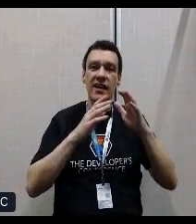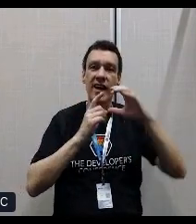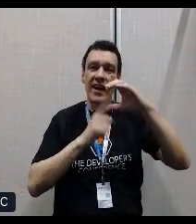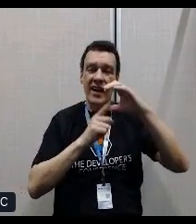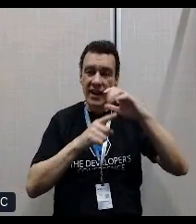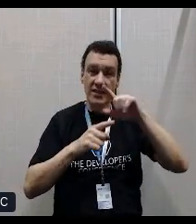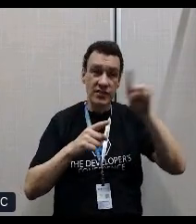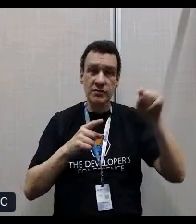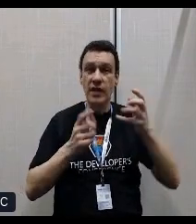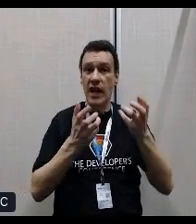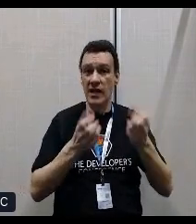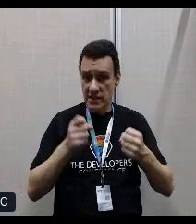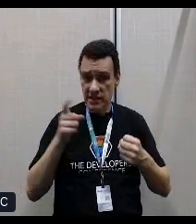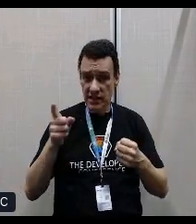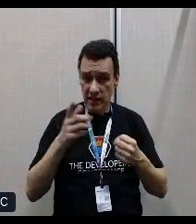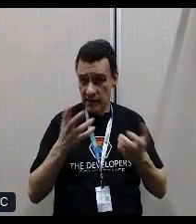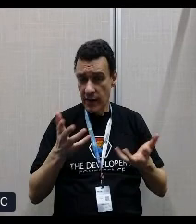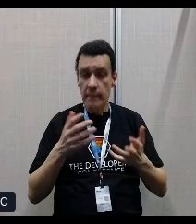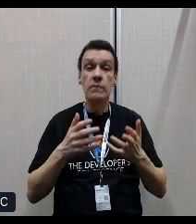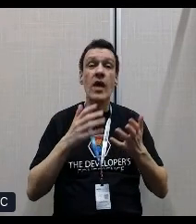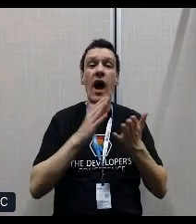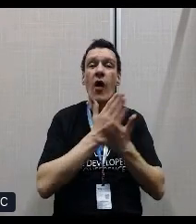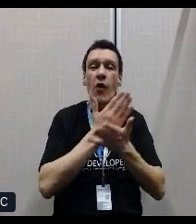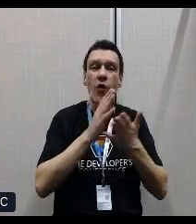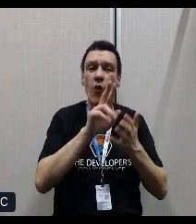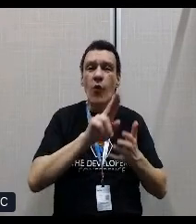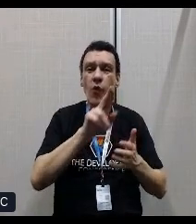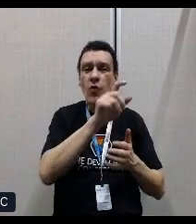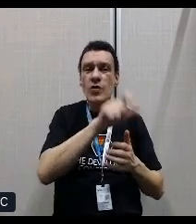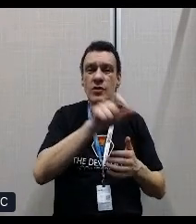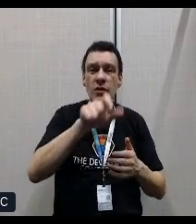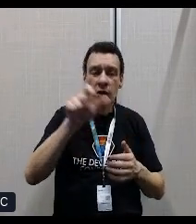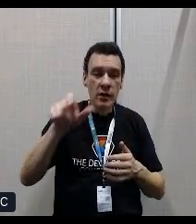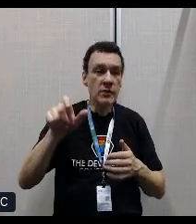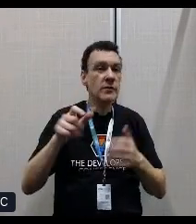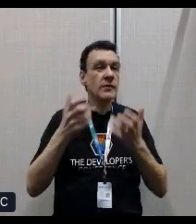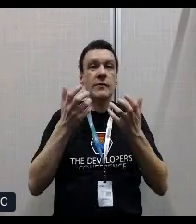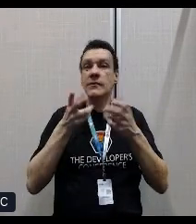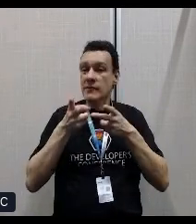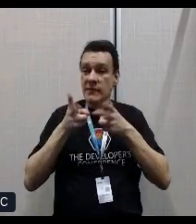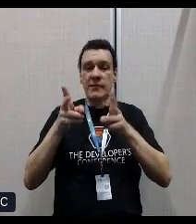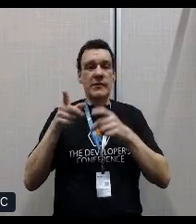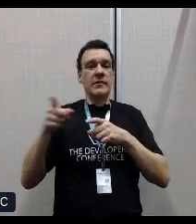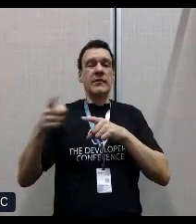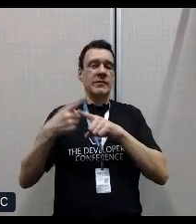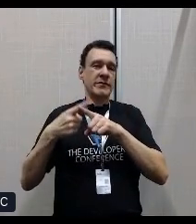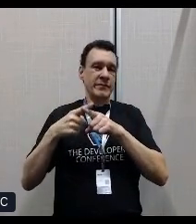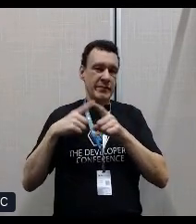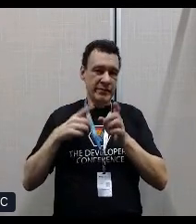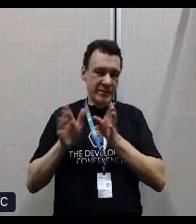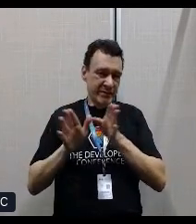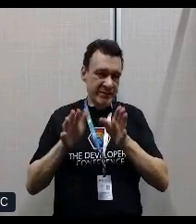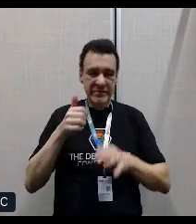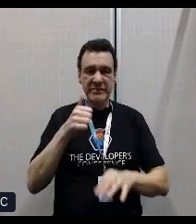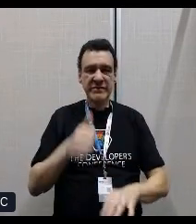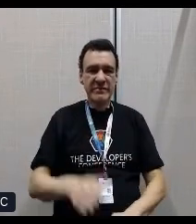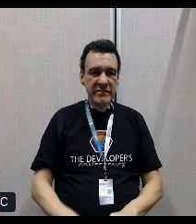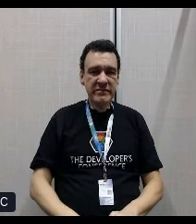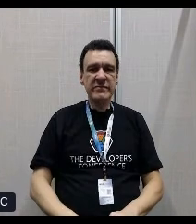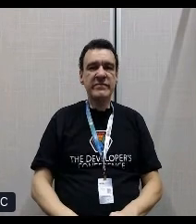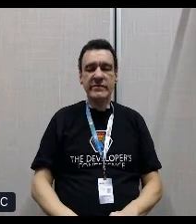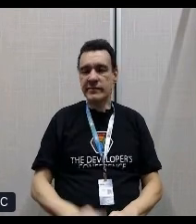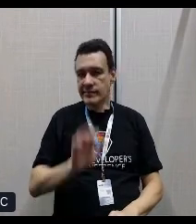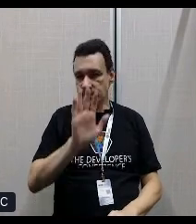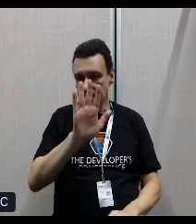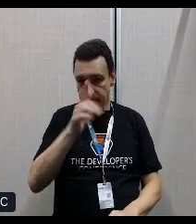fideliza a pessoa usuária que busca marcas que possuem serviços e produtos acessíveis. No próximo slide tem investir em acessibilidade garante